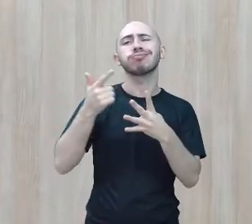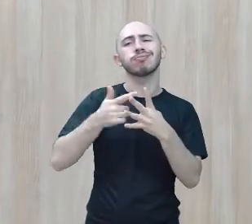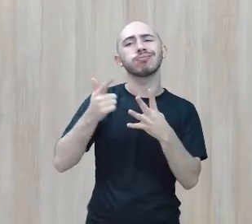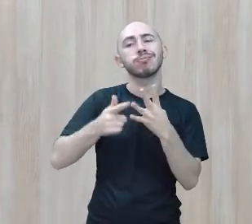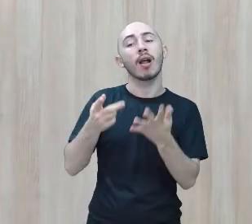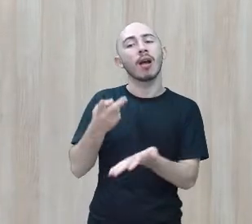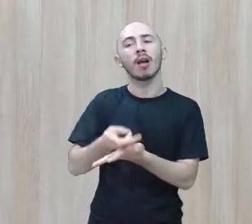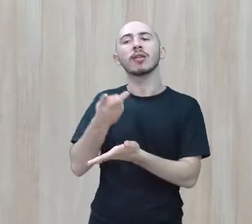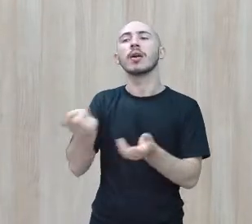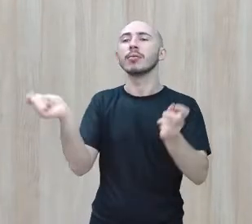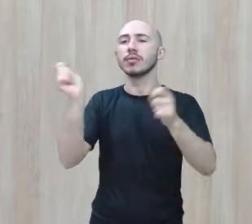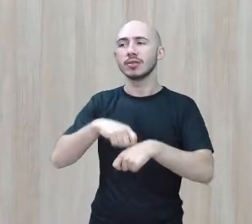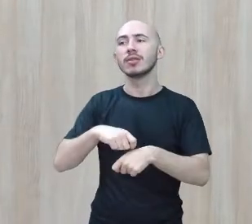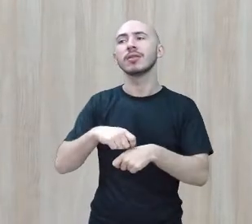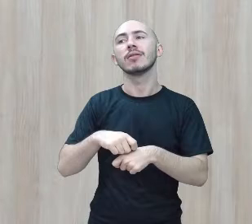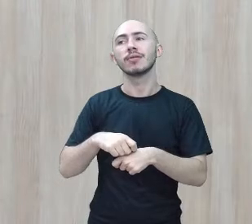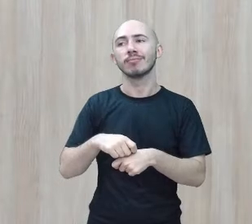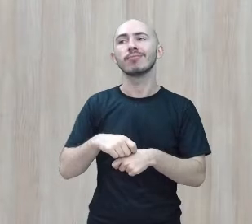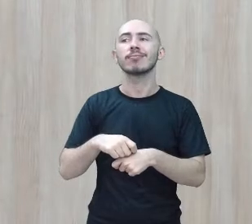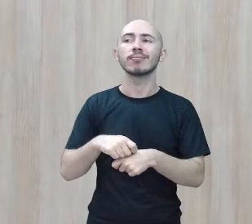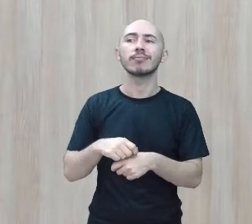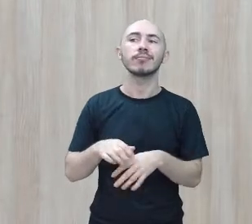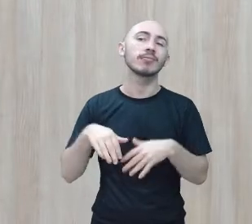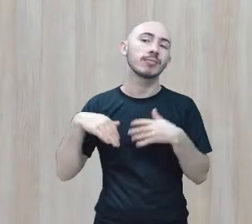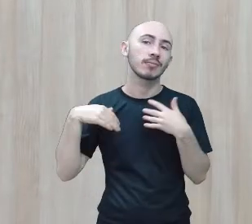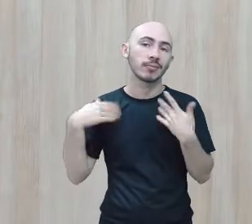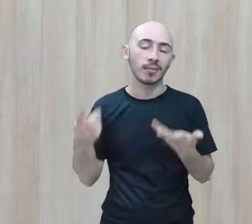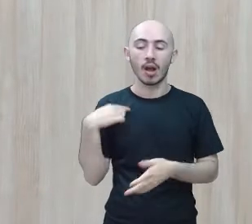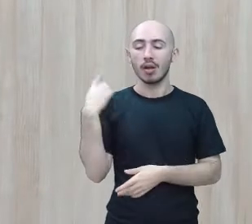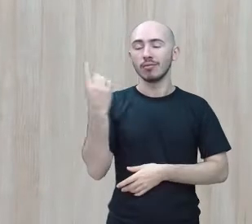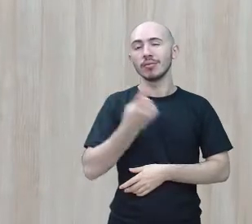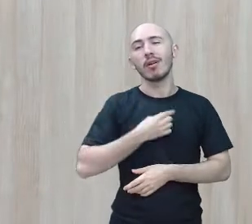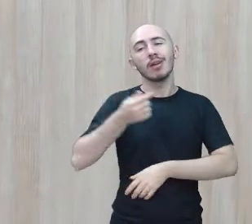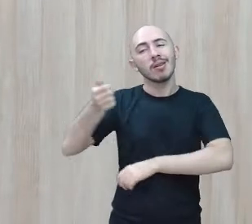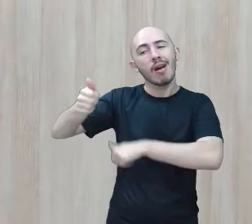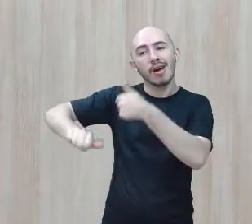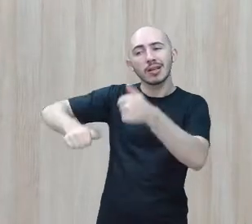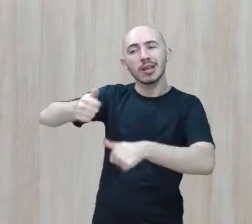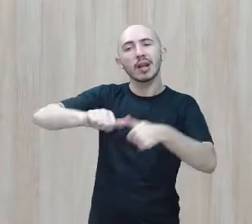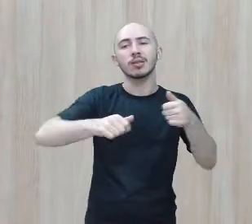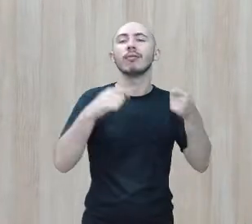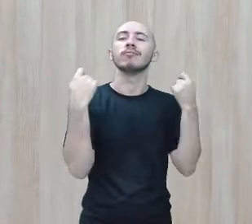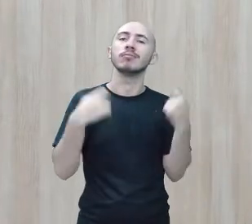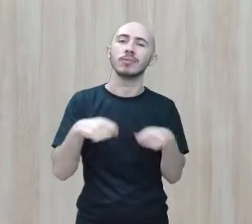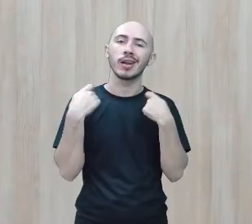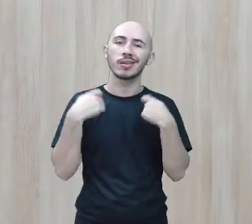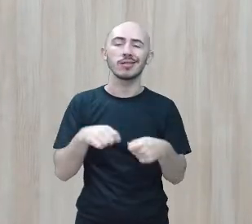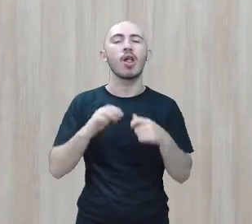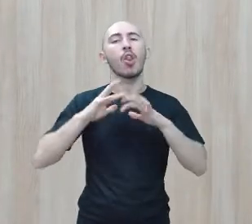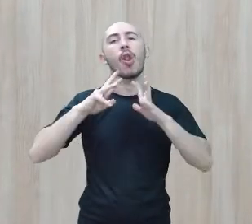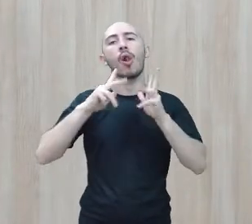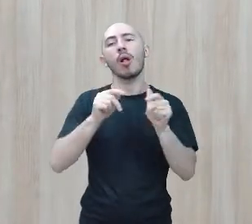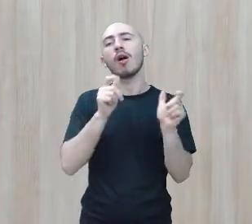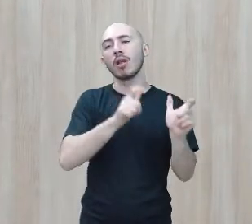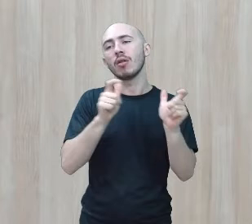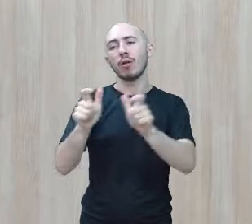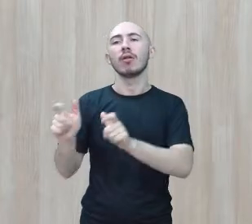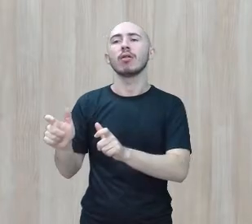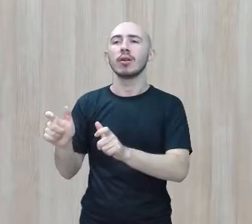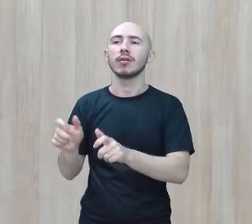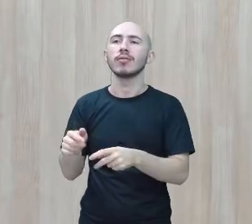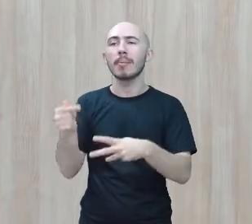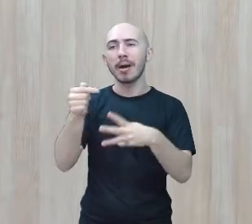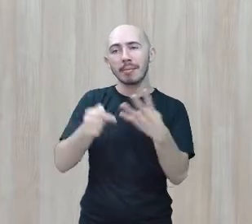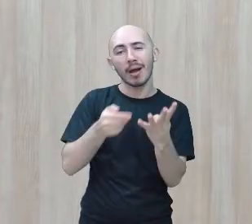acidentes provocados por problemas ambientais, a gente tem que ver em todas as instâncias. Eu acredito que algumas pessoas